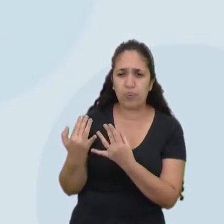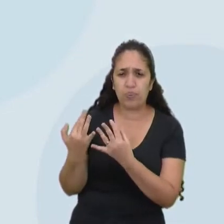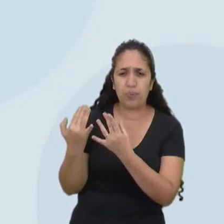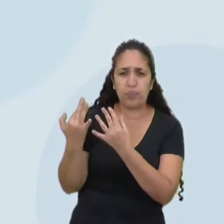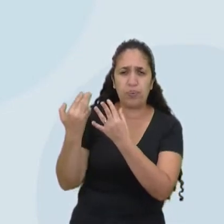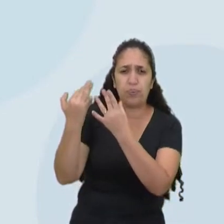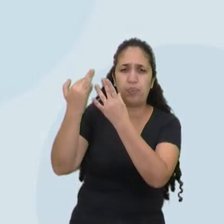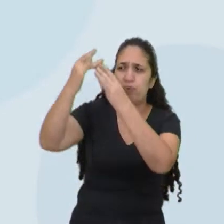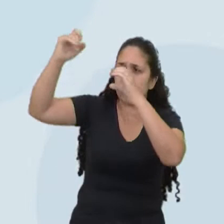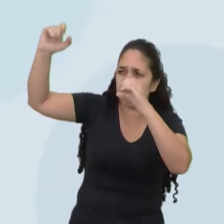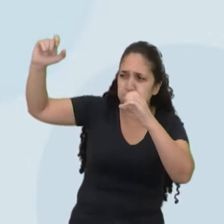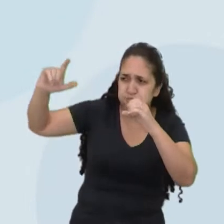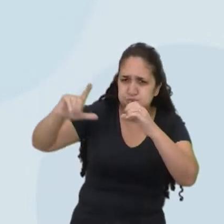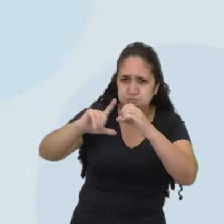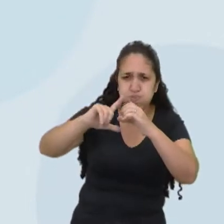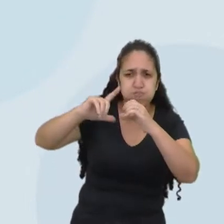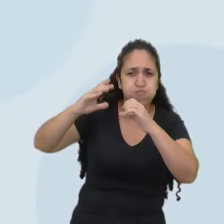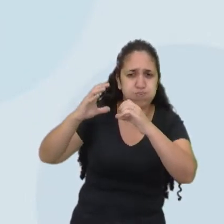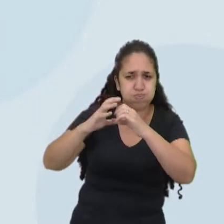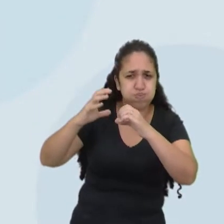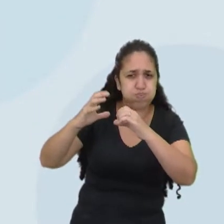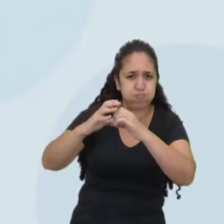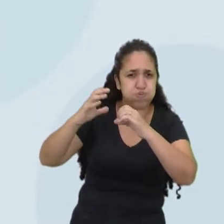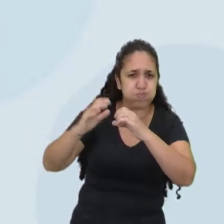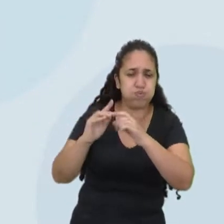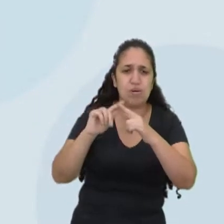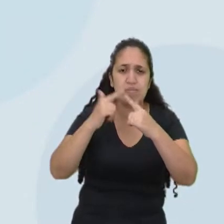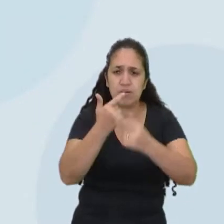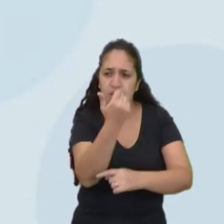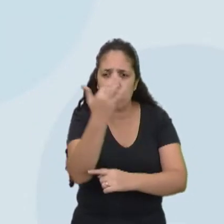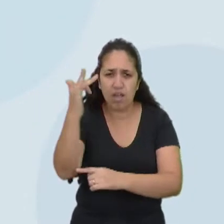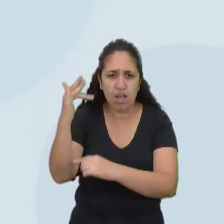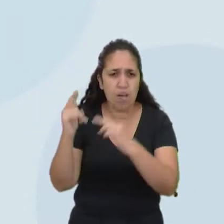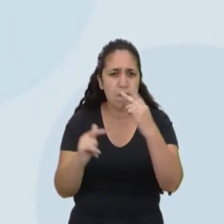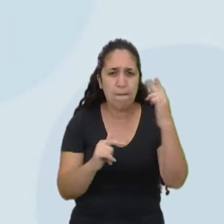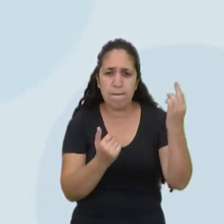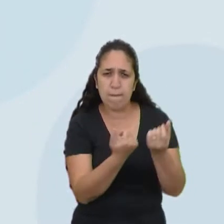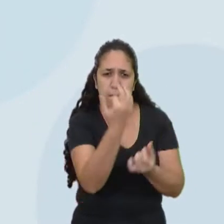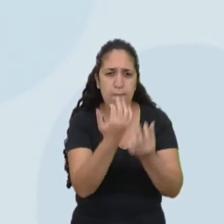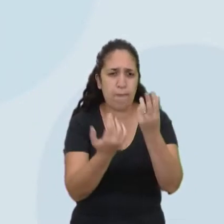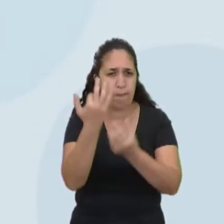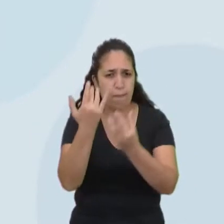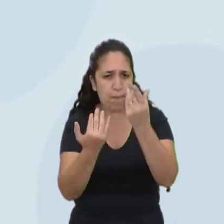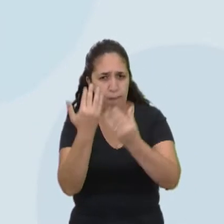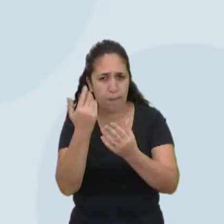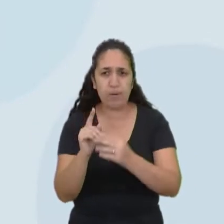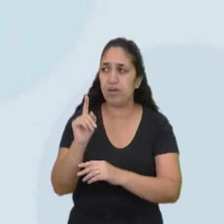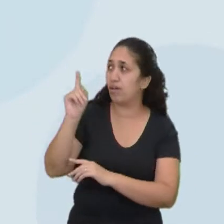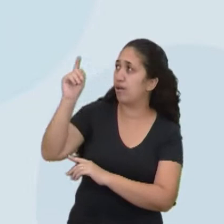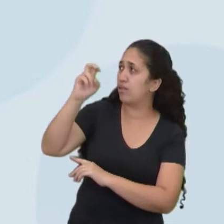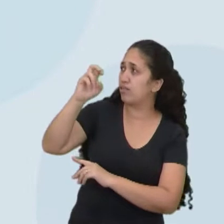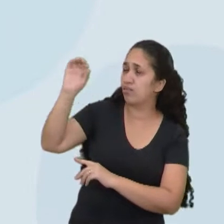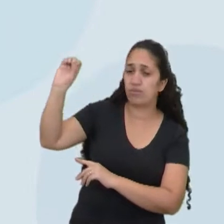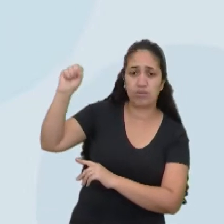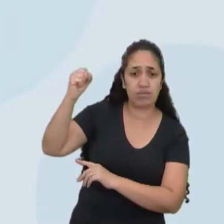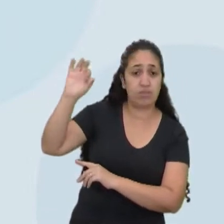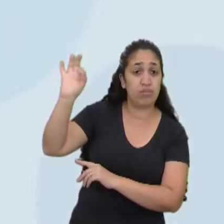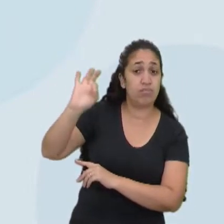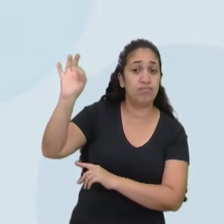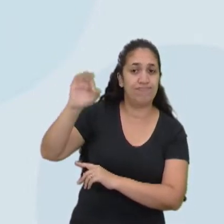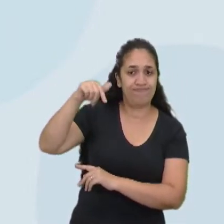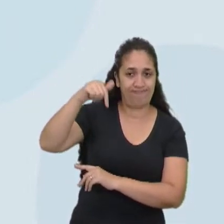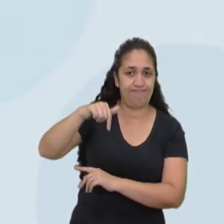efeito estufas, que são provenientes de queimadas e desmatamentos, são aí em torno de 58% no